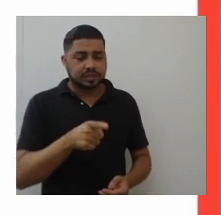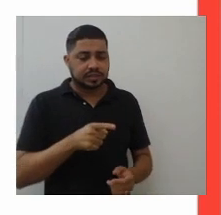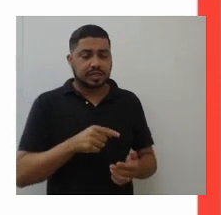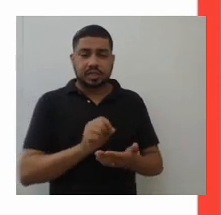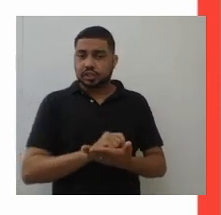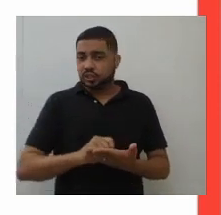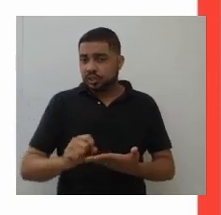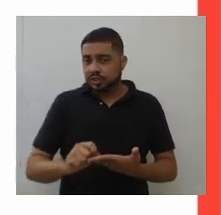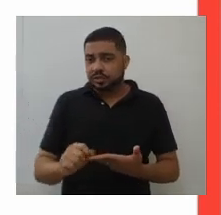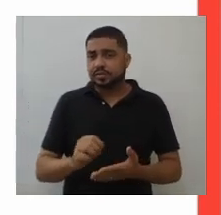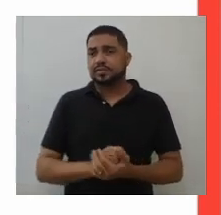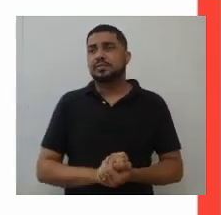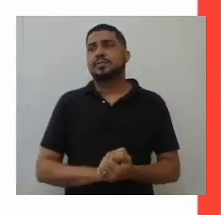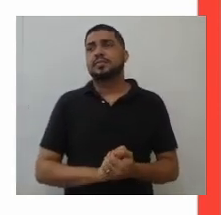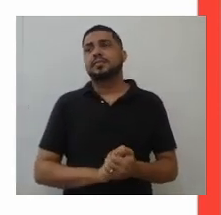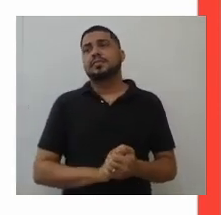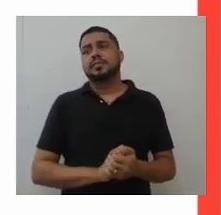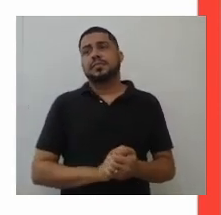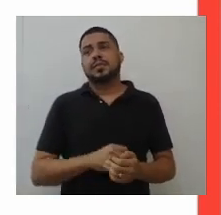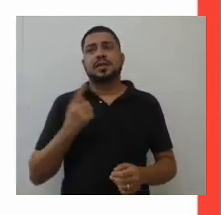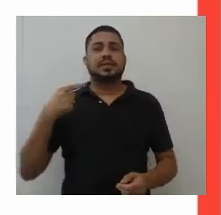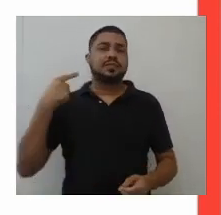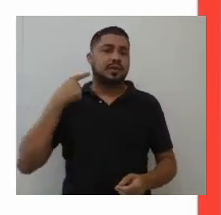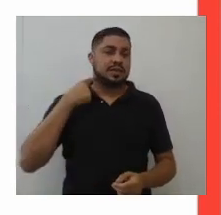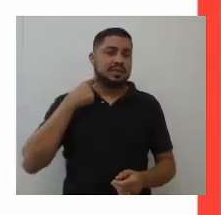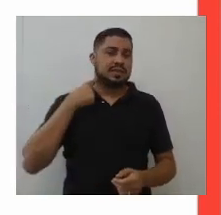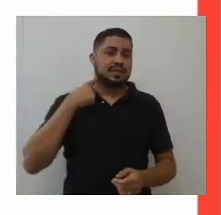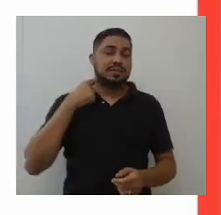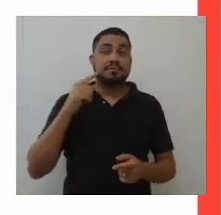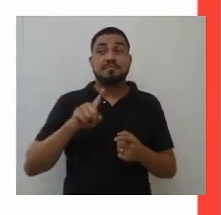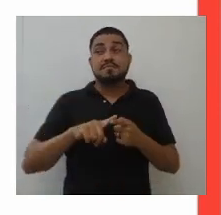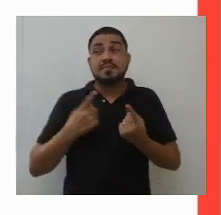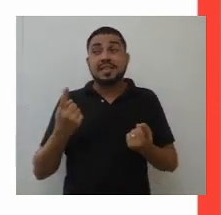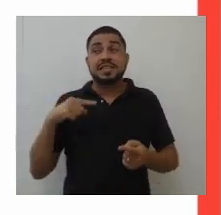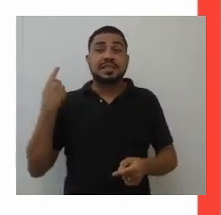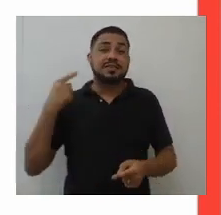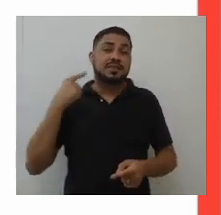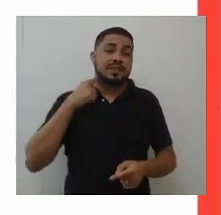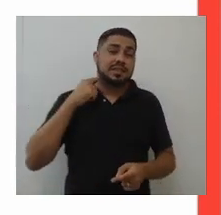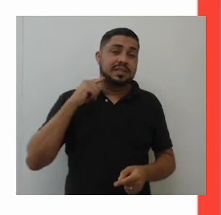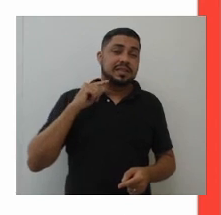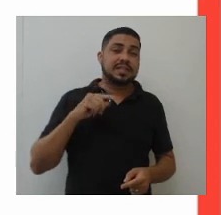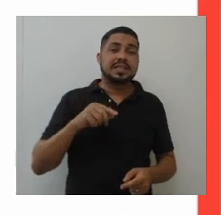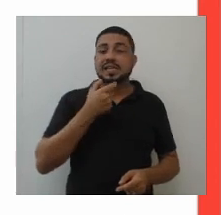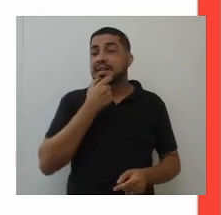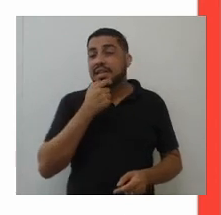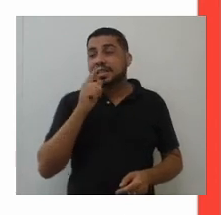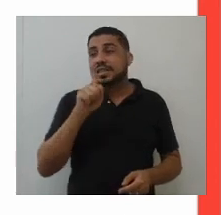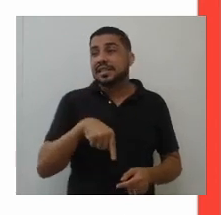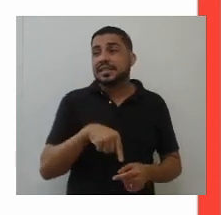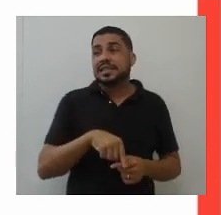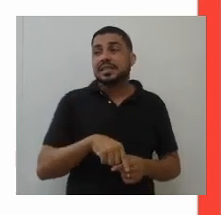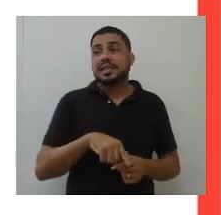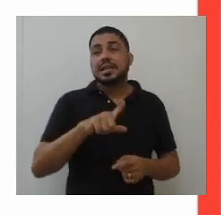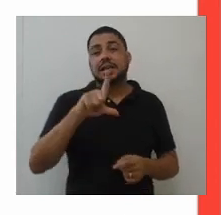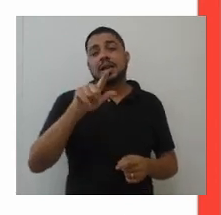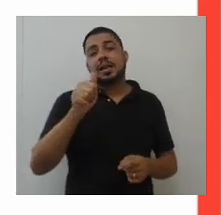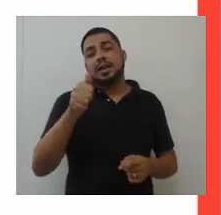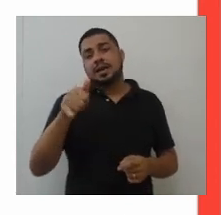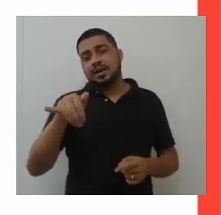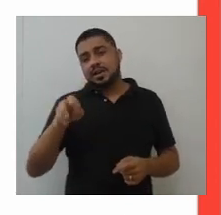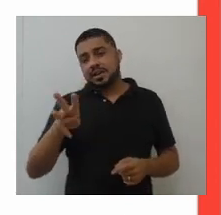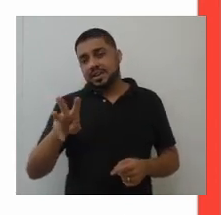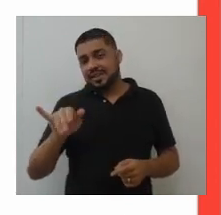pronúncia, seria advogado. Só que advogado em inglês é chamado de lawyer.